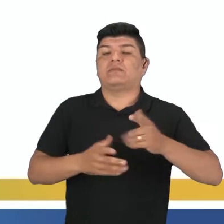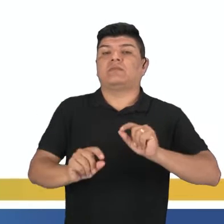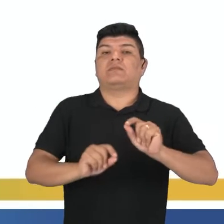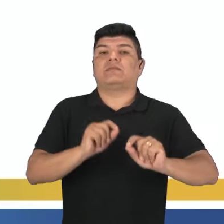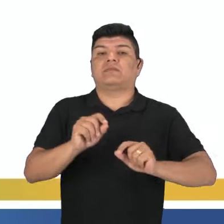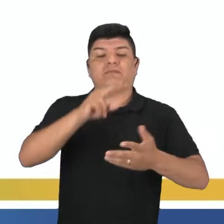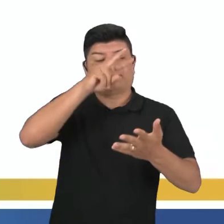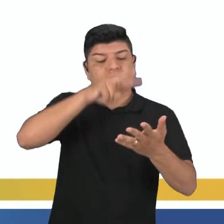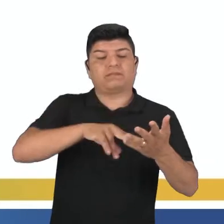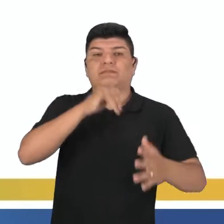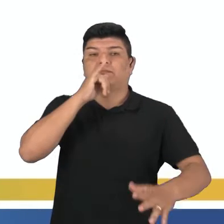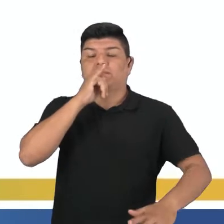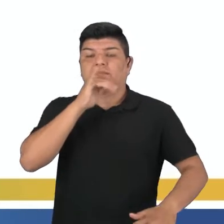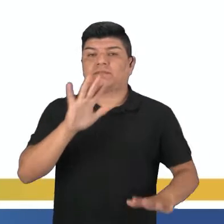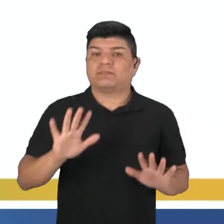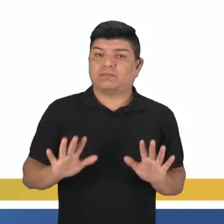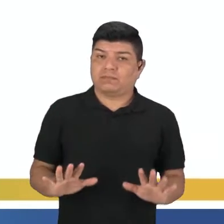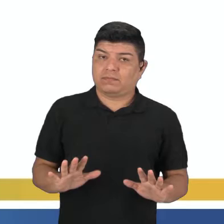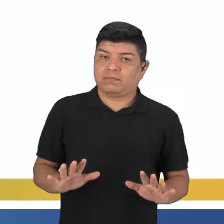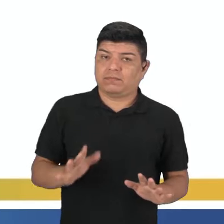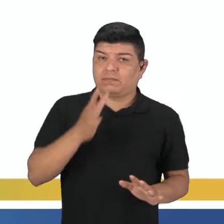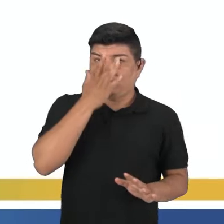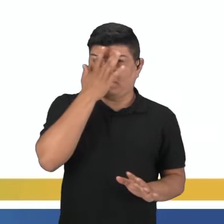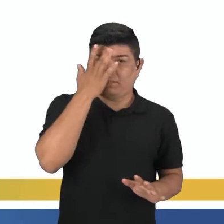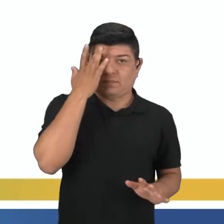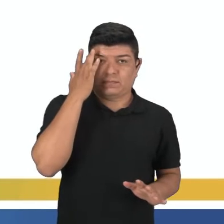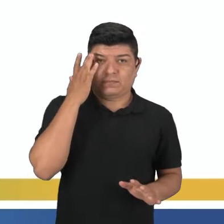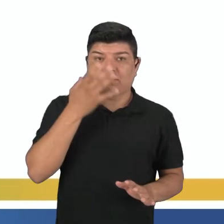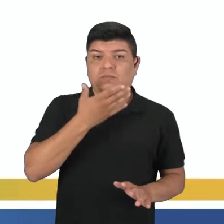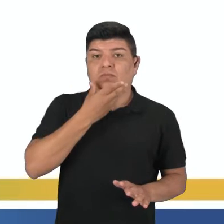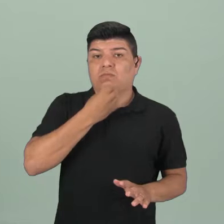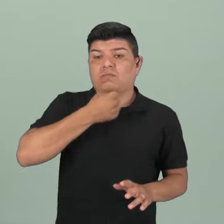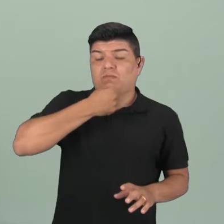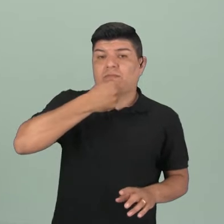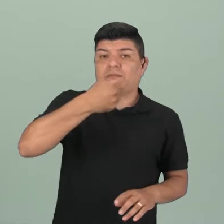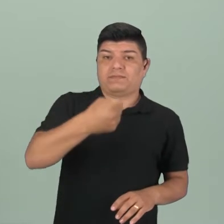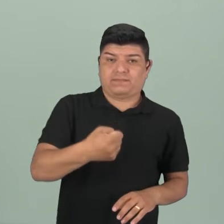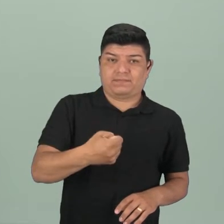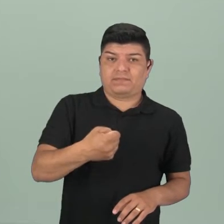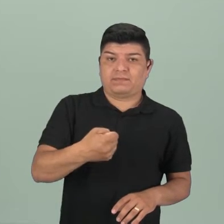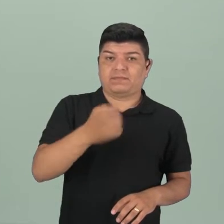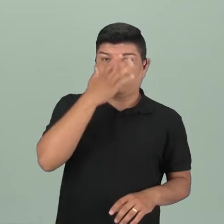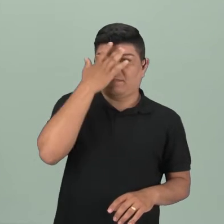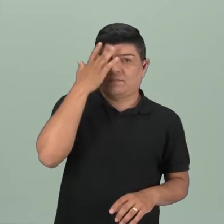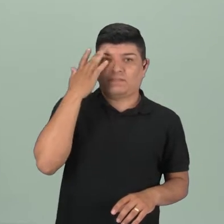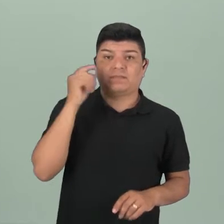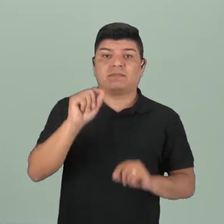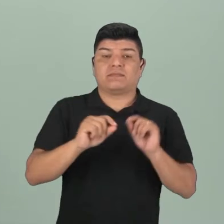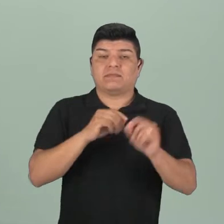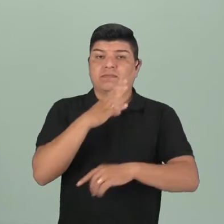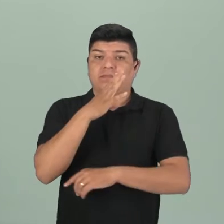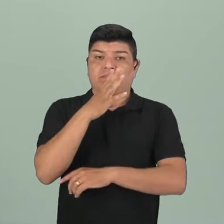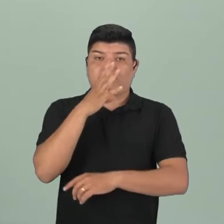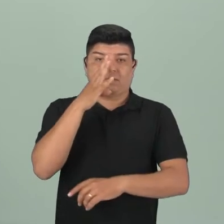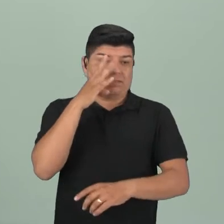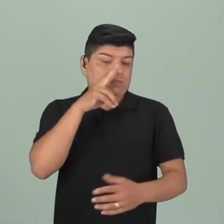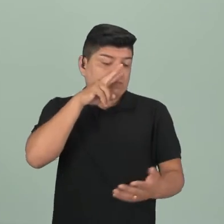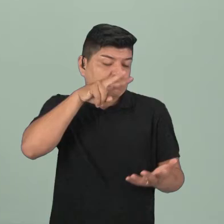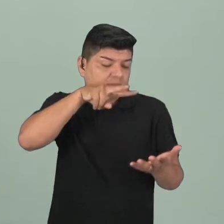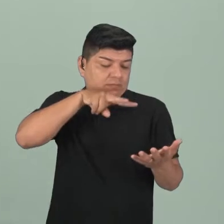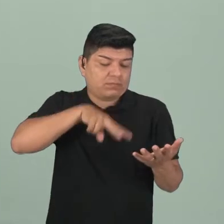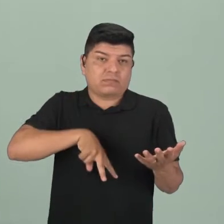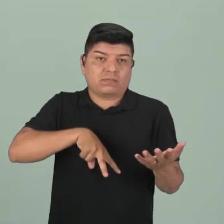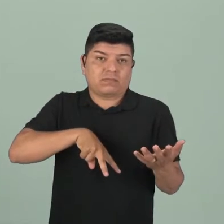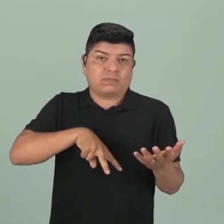ele está lendo, né? Por exemplo, o emissor é o jornalista, né? O receptor é o leitor